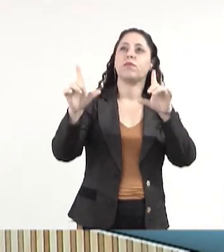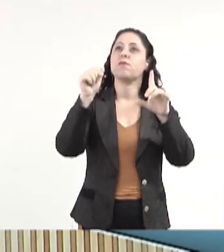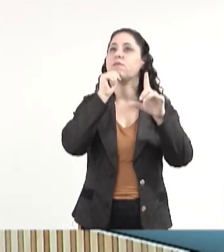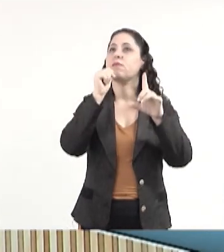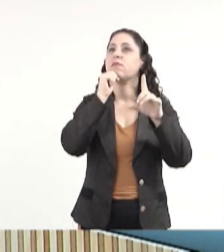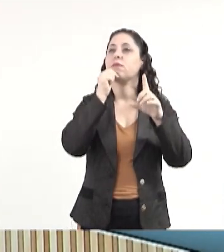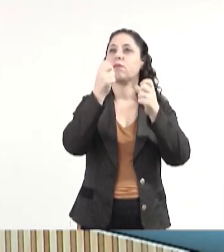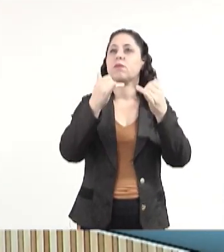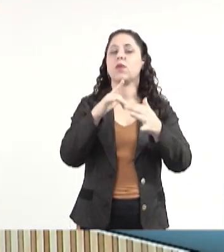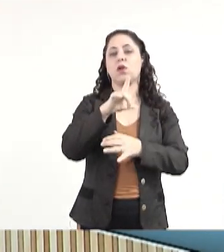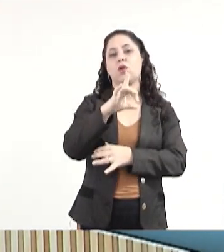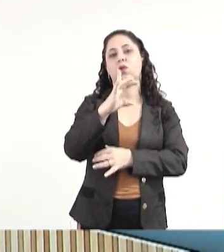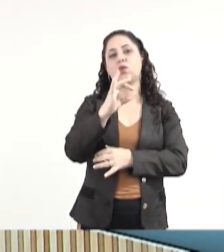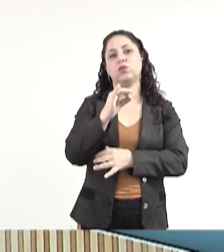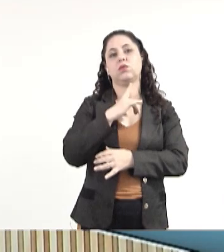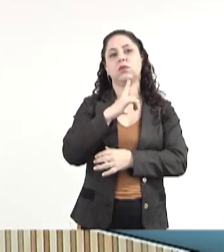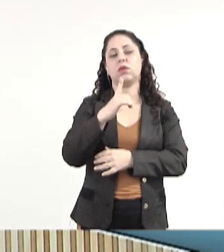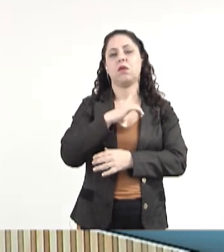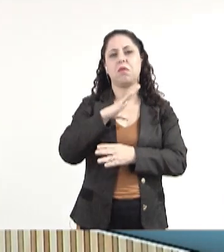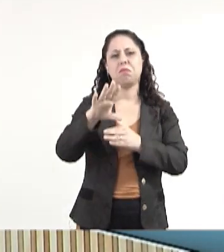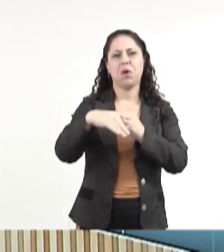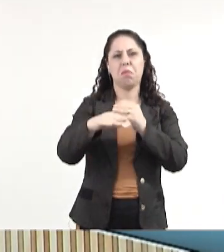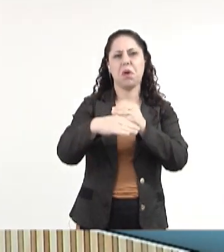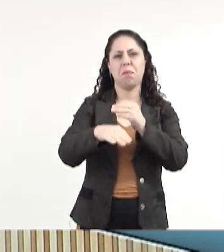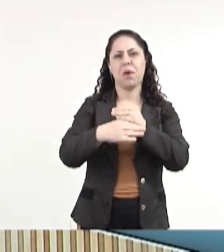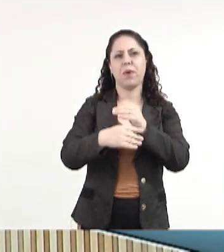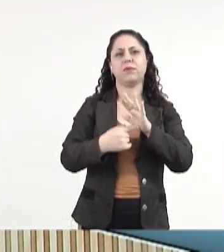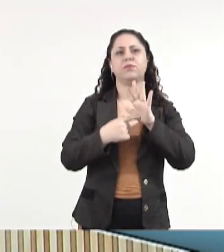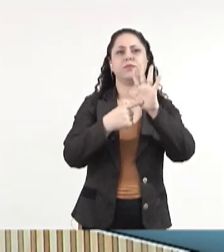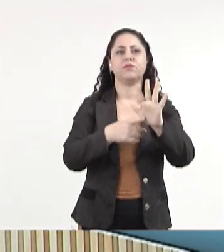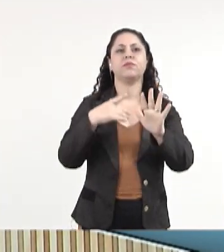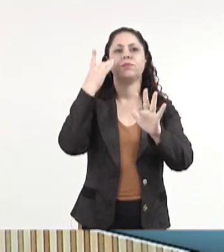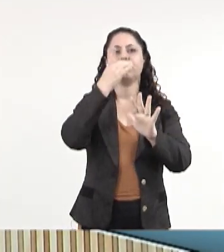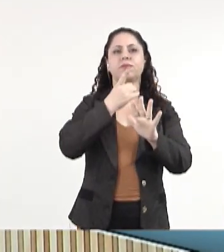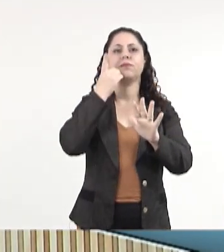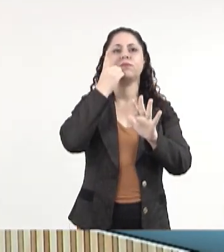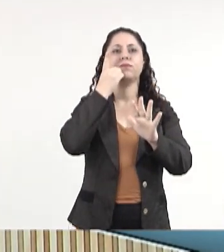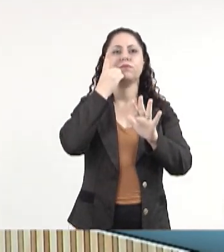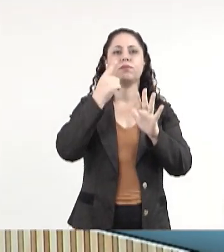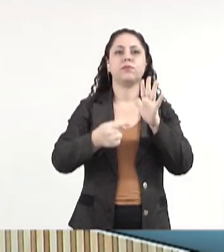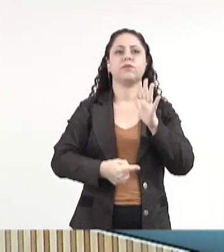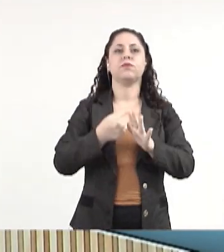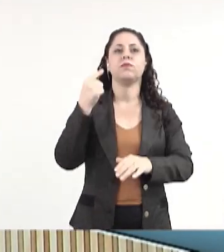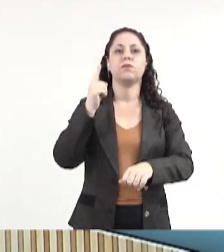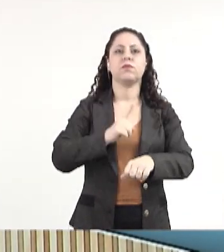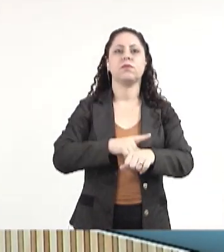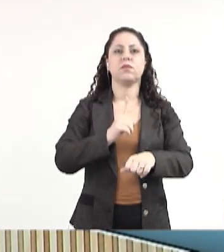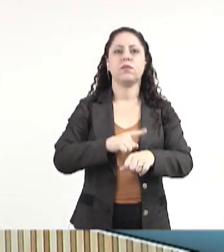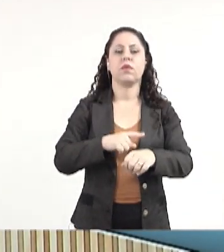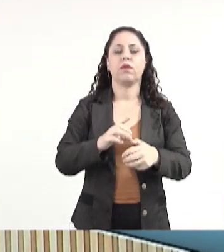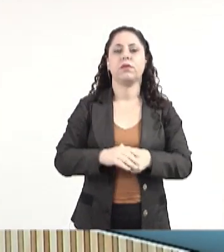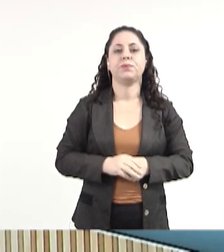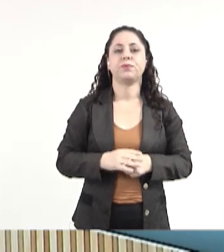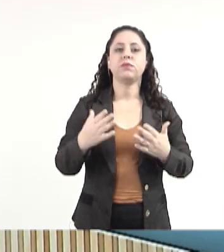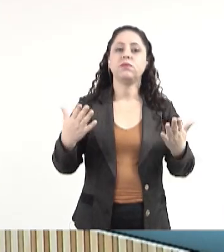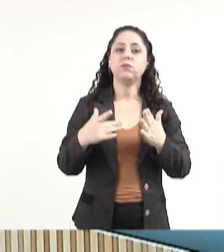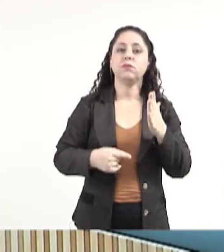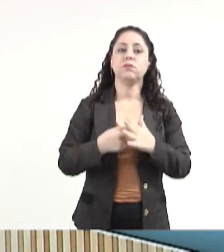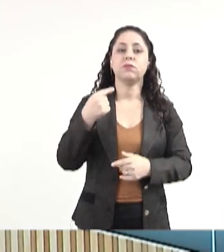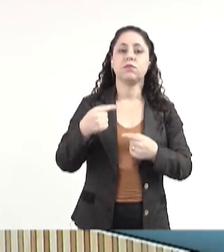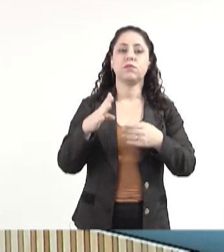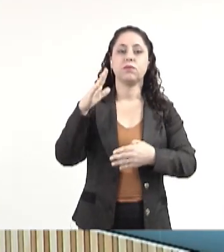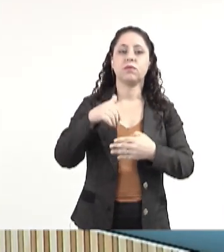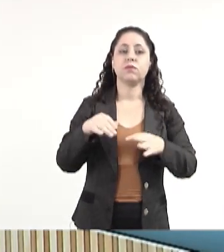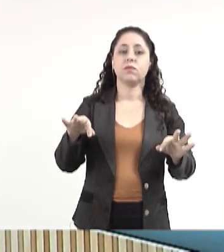ainda falando sobre LOA, né? Tivemos várias emendas apresentadas pelos deputados nessa primeira etapa. Agora, com a primeira